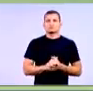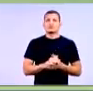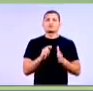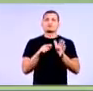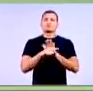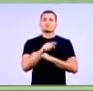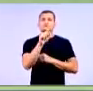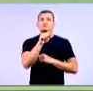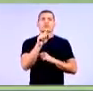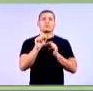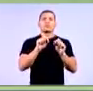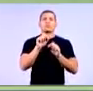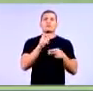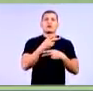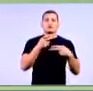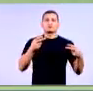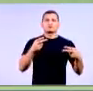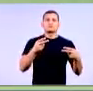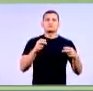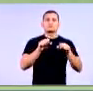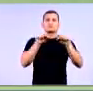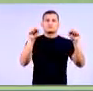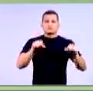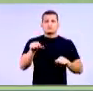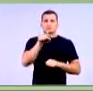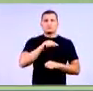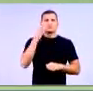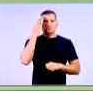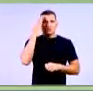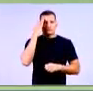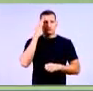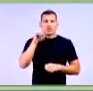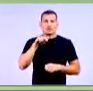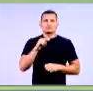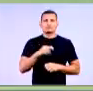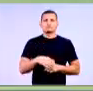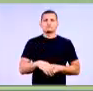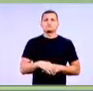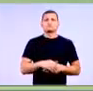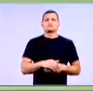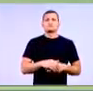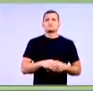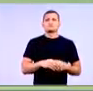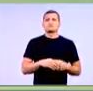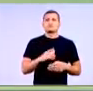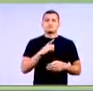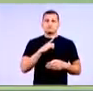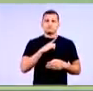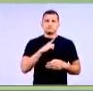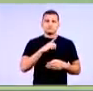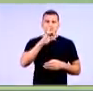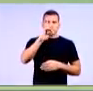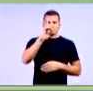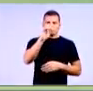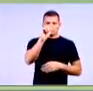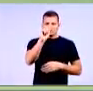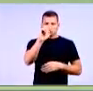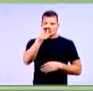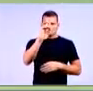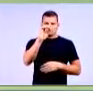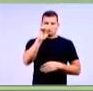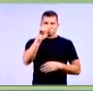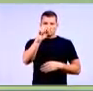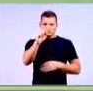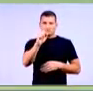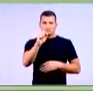para vocês os elementos de um sistema, vocês sabem que é entrada, ou seja, aqui a gente vai ter os dados. Então,